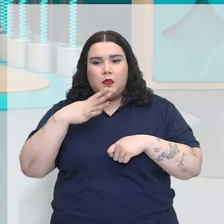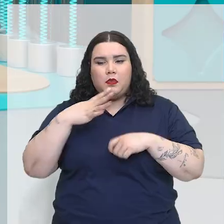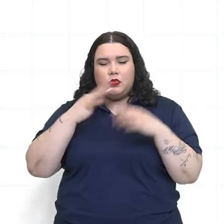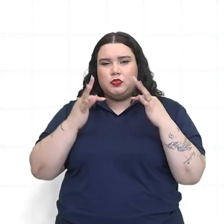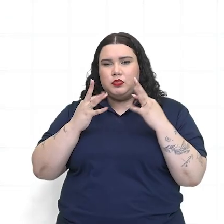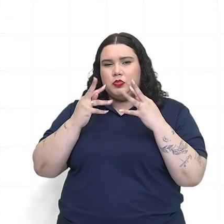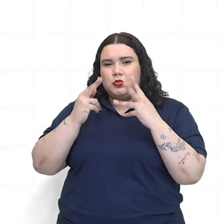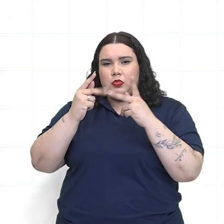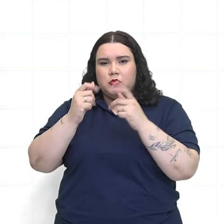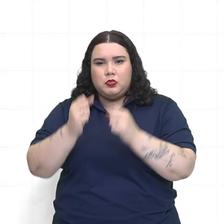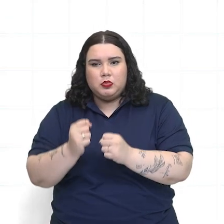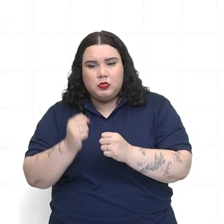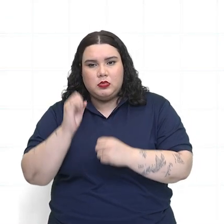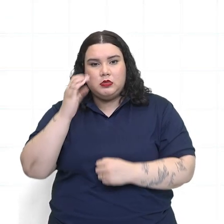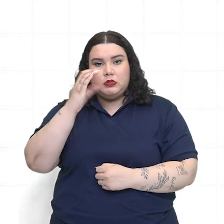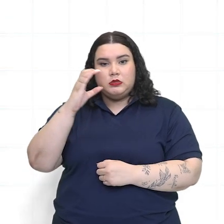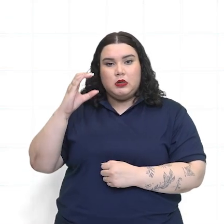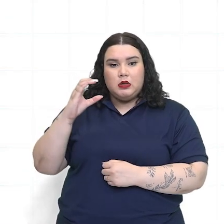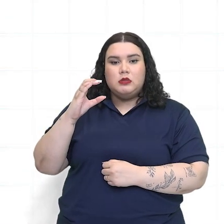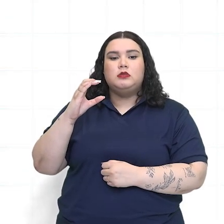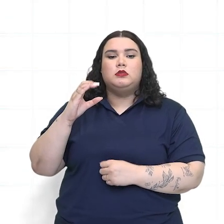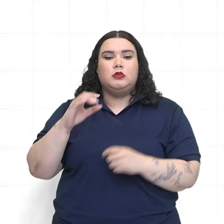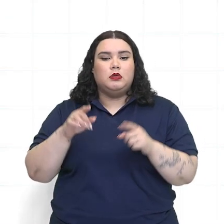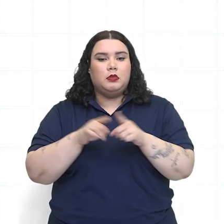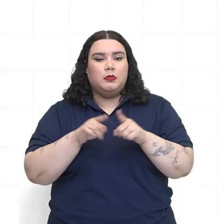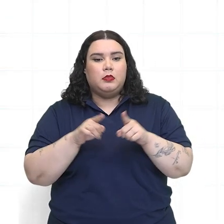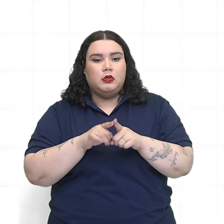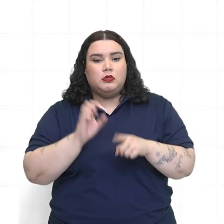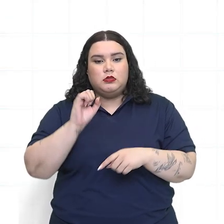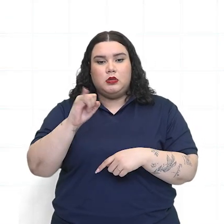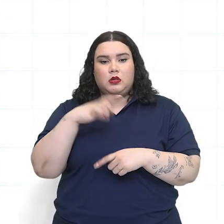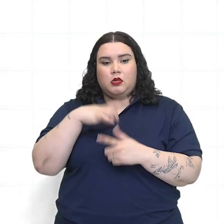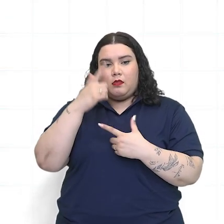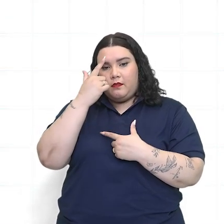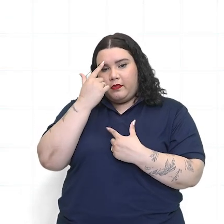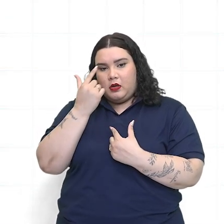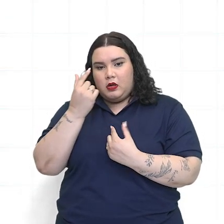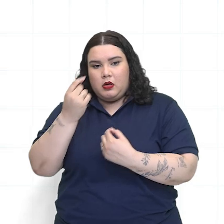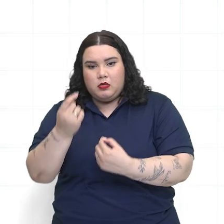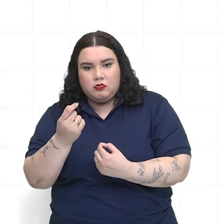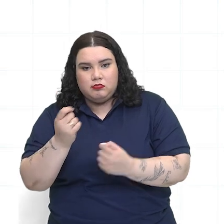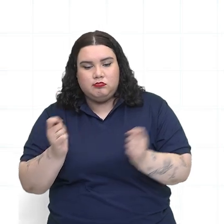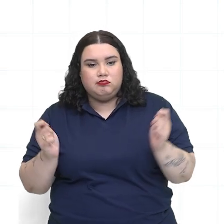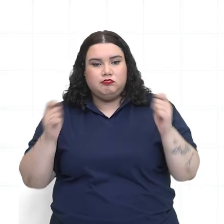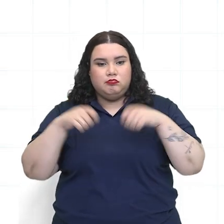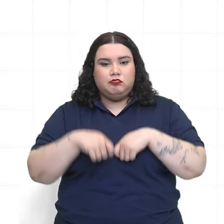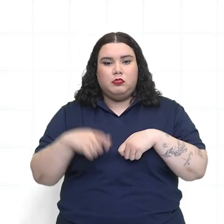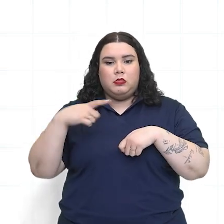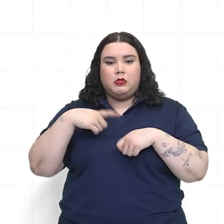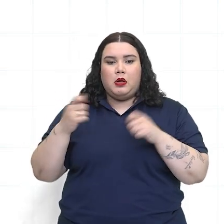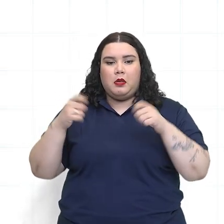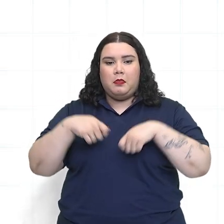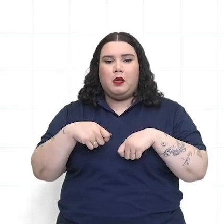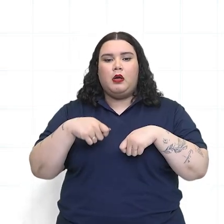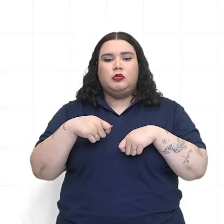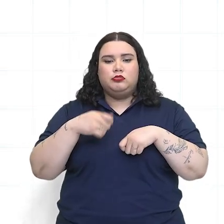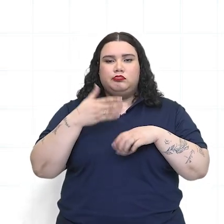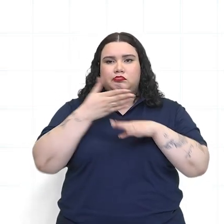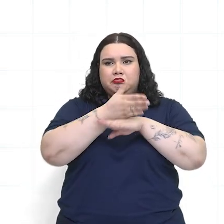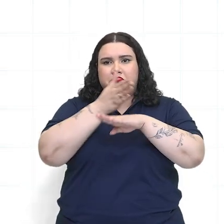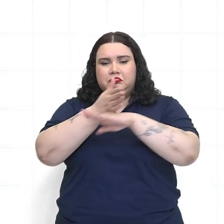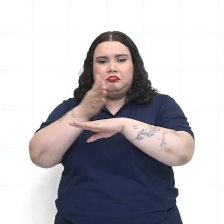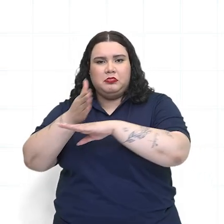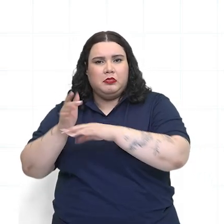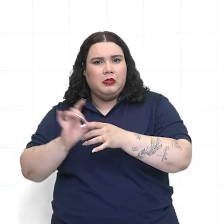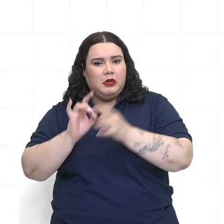os mistérios e toda a ciência, né? E ainda que tivesse toda a fé, maneira tal que se transportasse os montes e não tivesse amor,